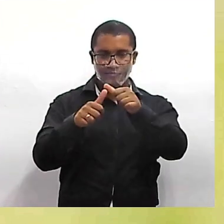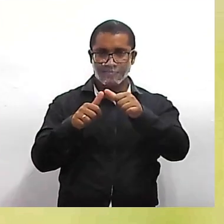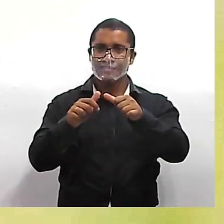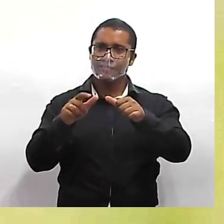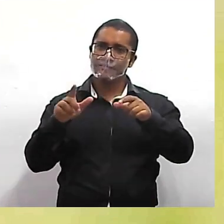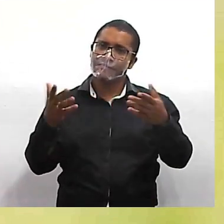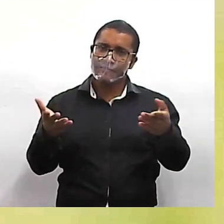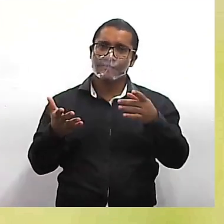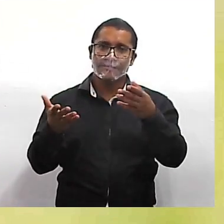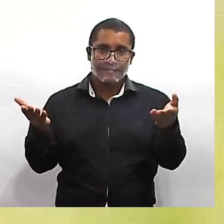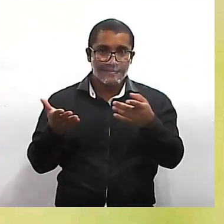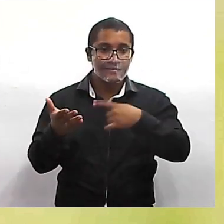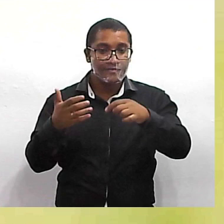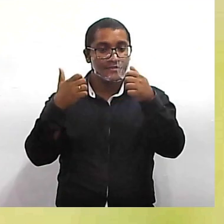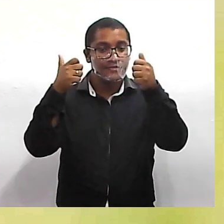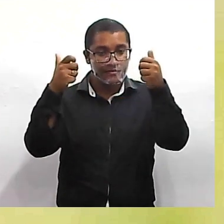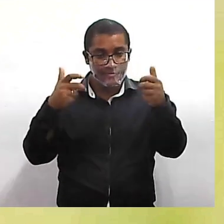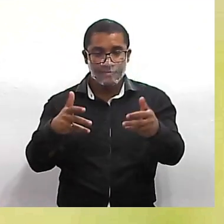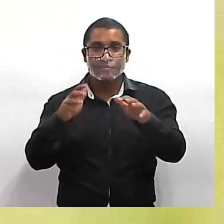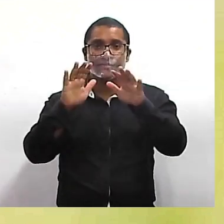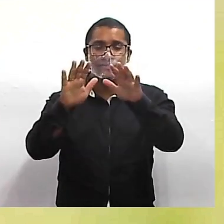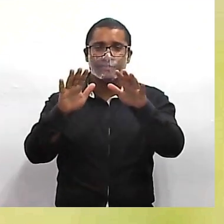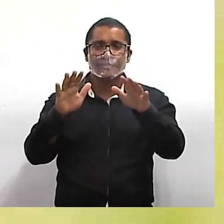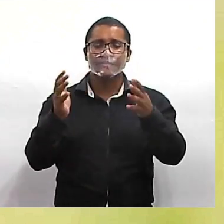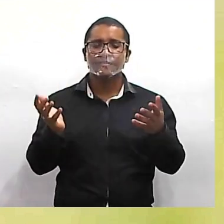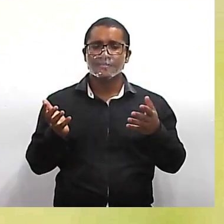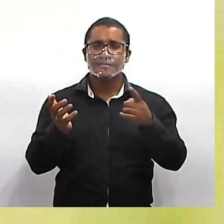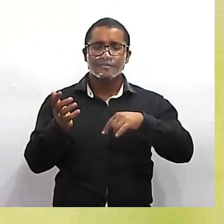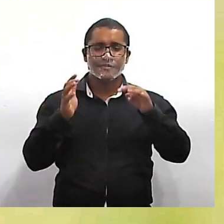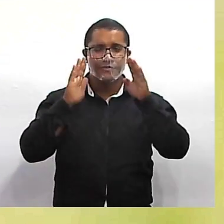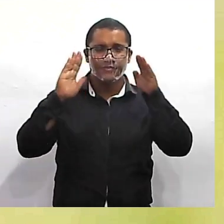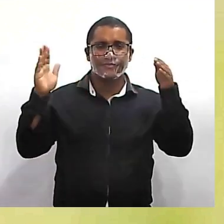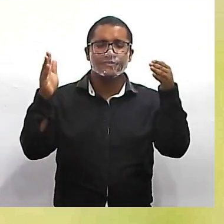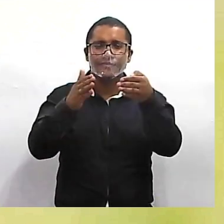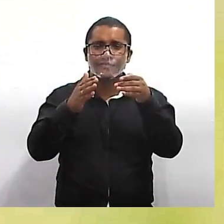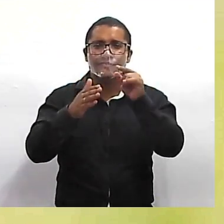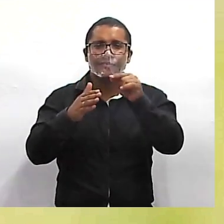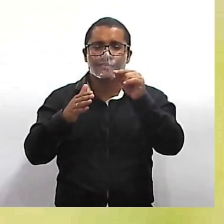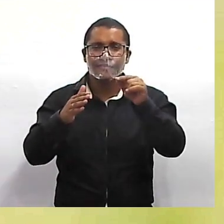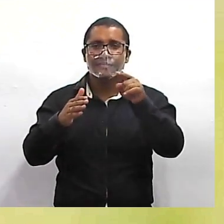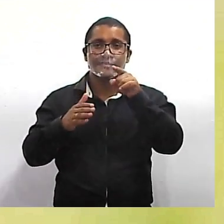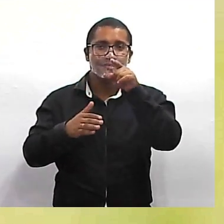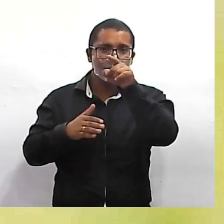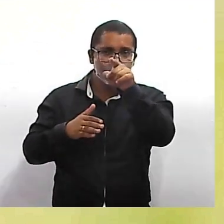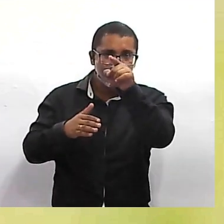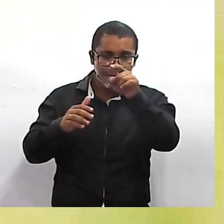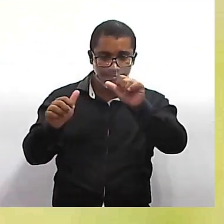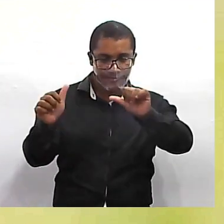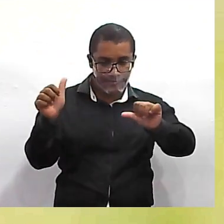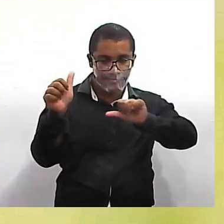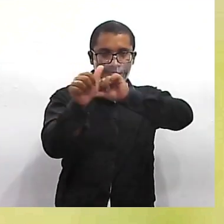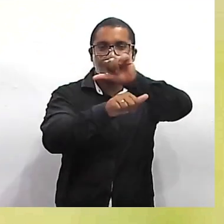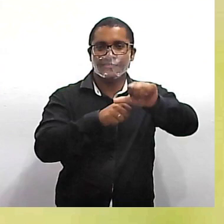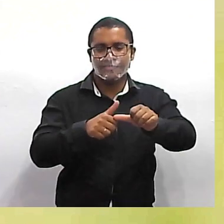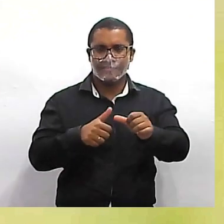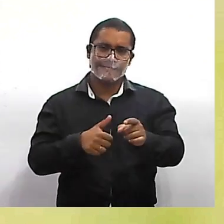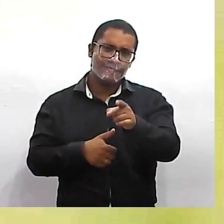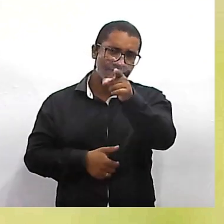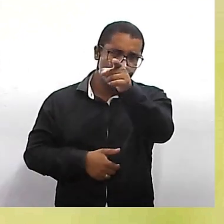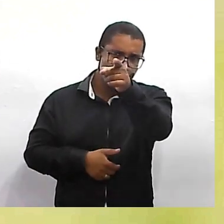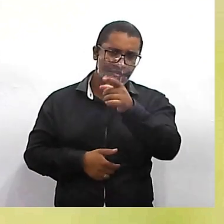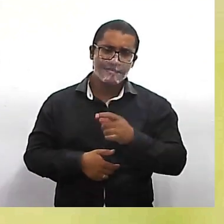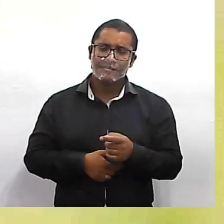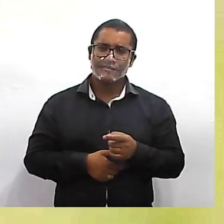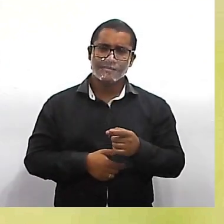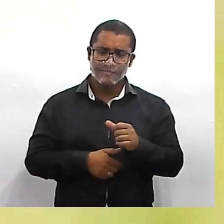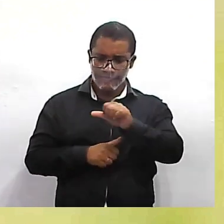slide que a gente vai falar agora, mas, sobretudo, o nosso foco aqui vai ser sobre a sua reinvenção. O que é que você